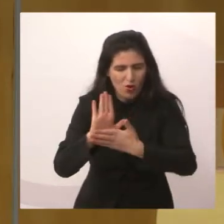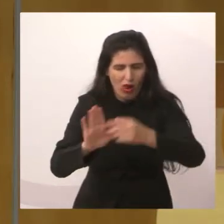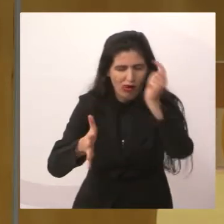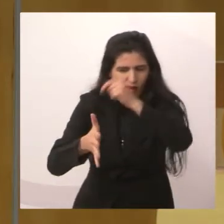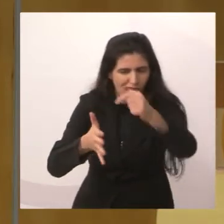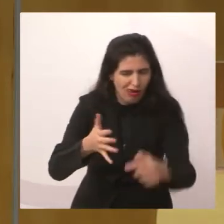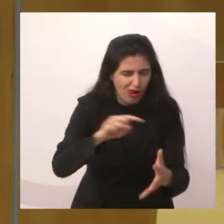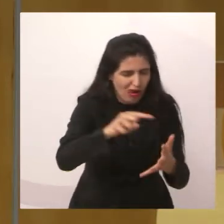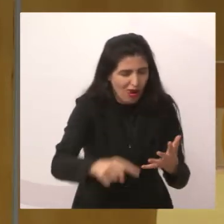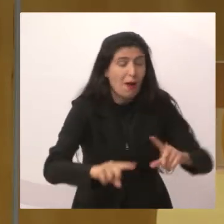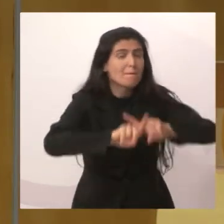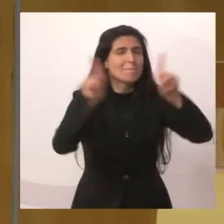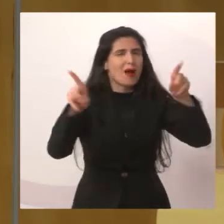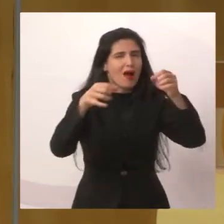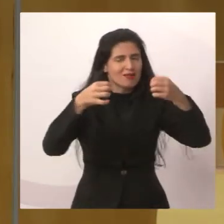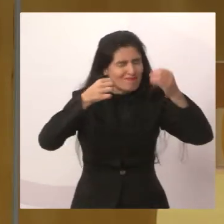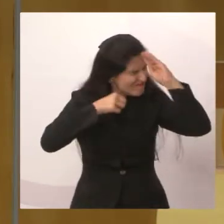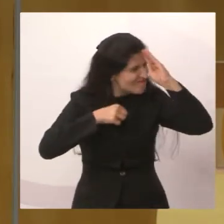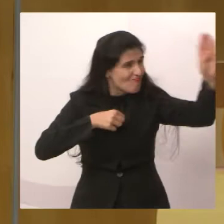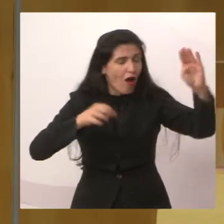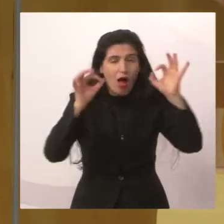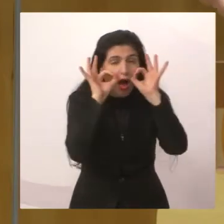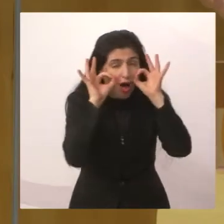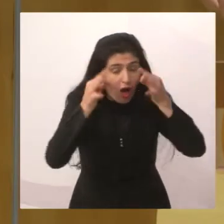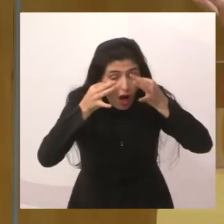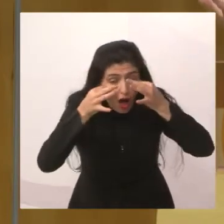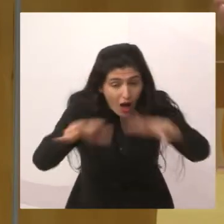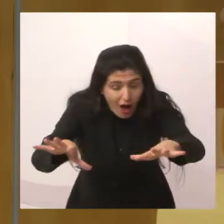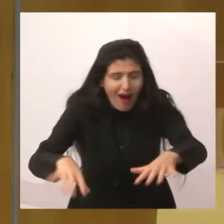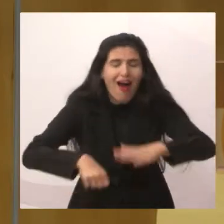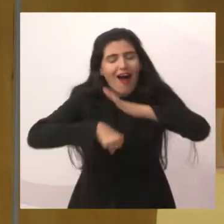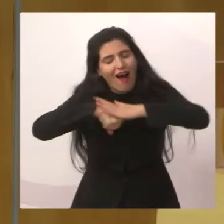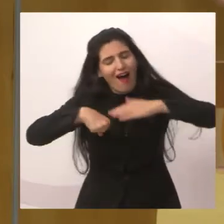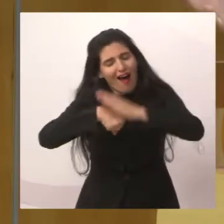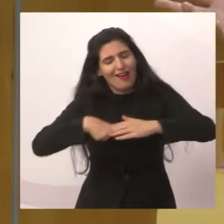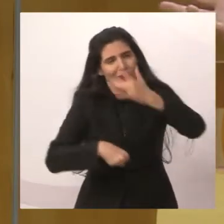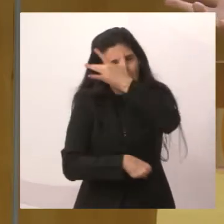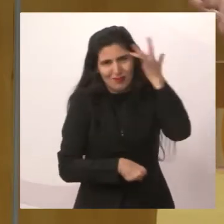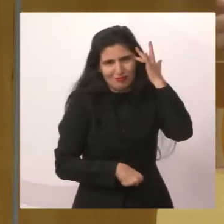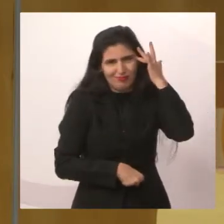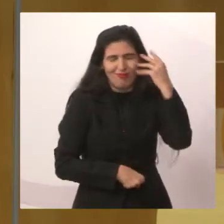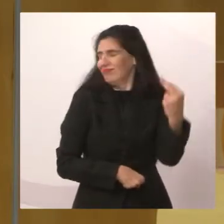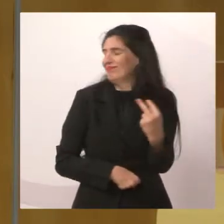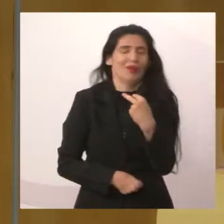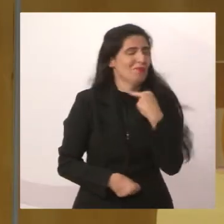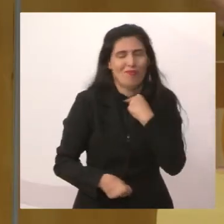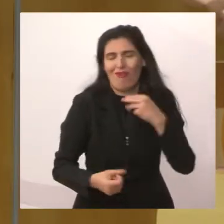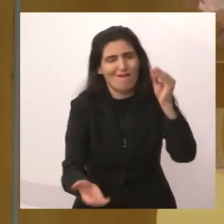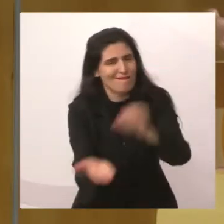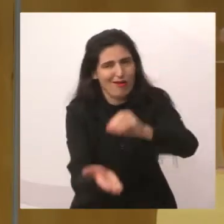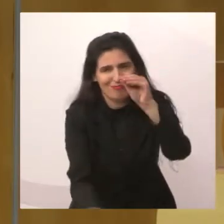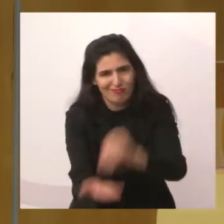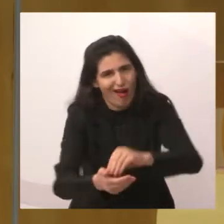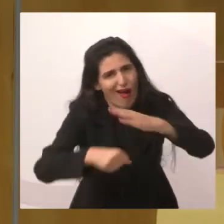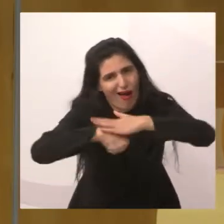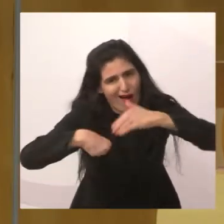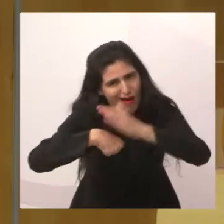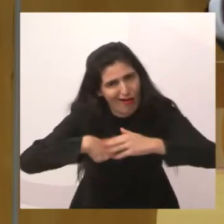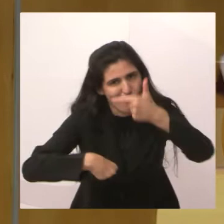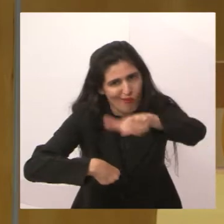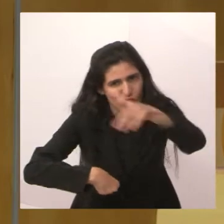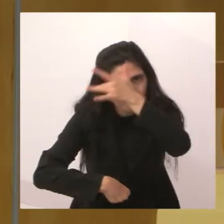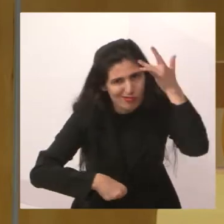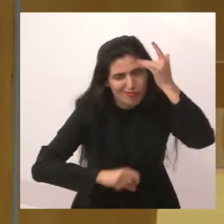o carinho com as pessoas, isso não pode faltar em nenhum parlamentar, em nenhum prefeito, em